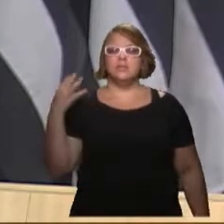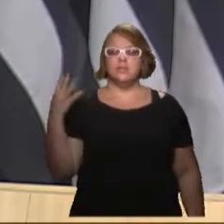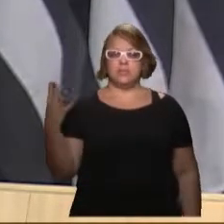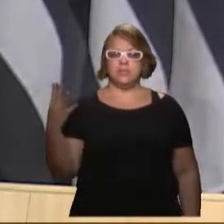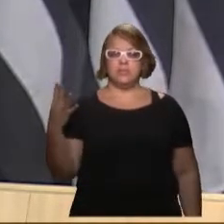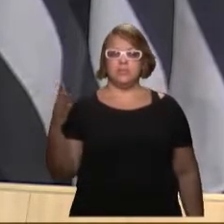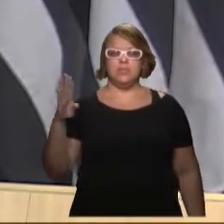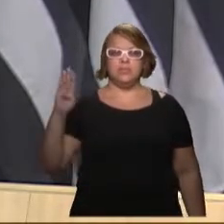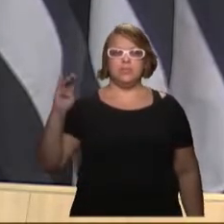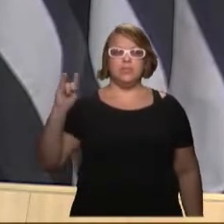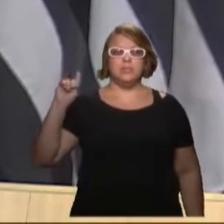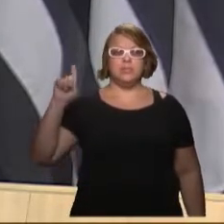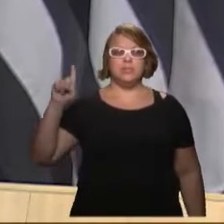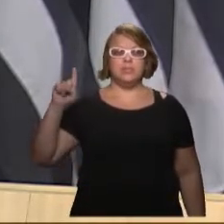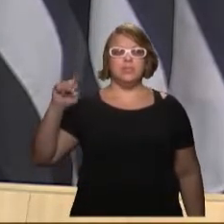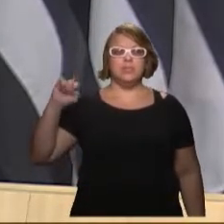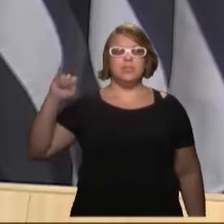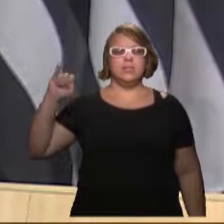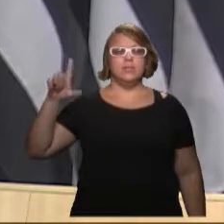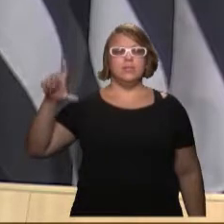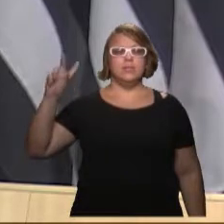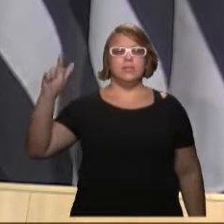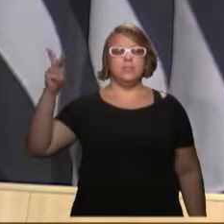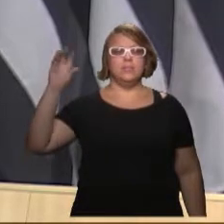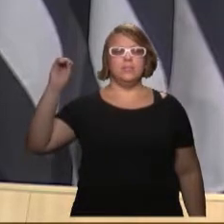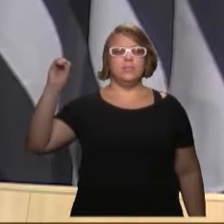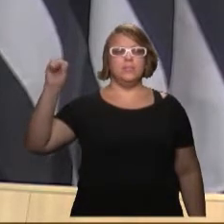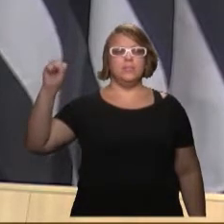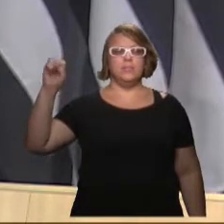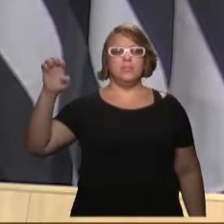de 120 milhões por ano,